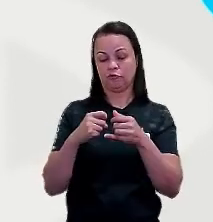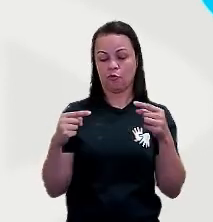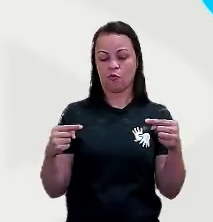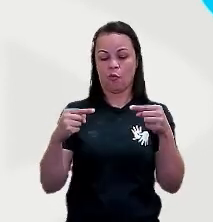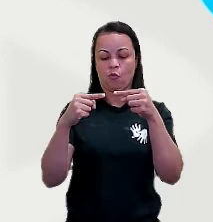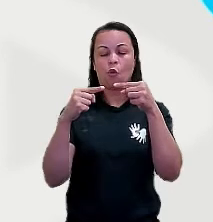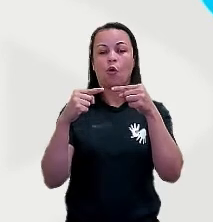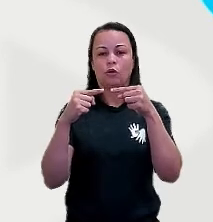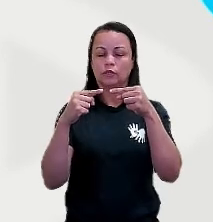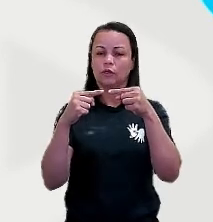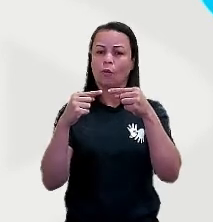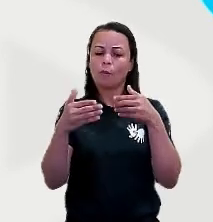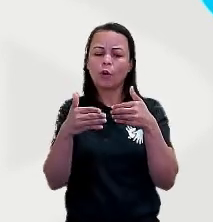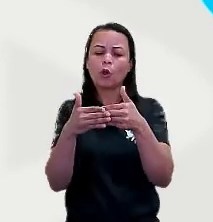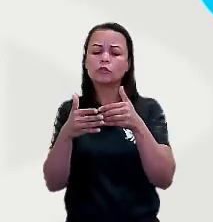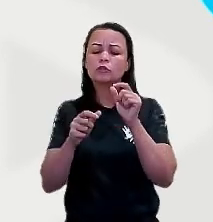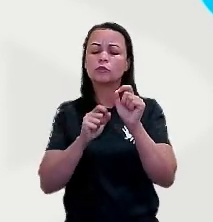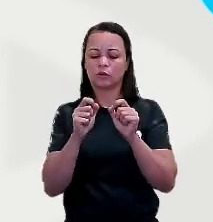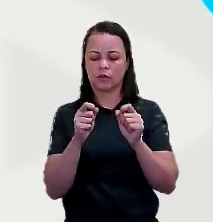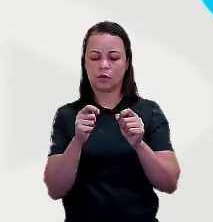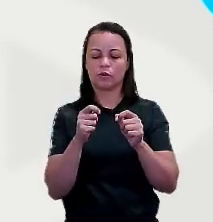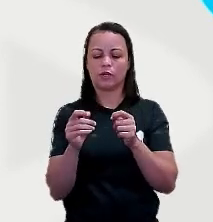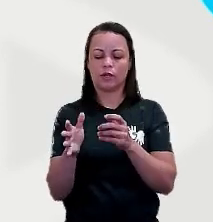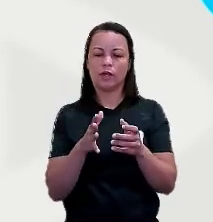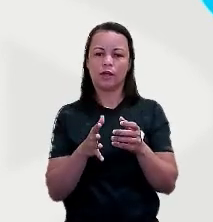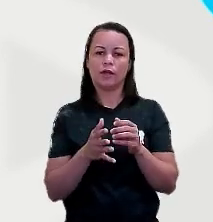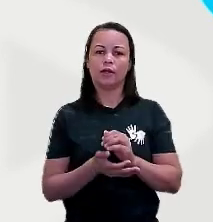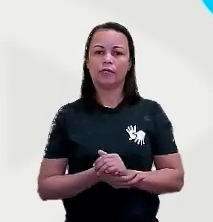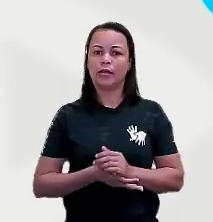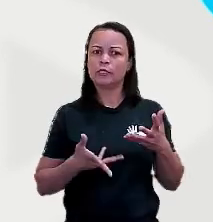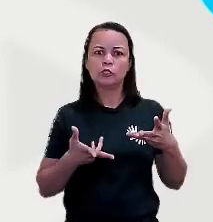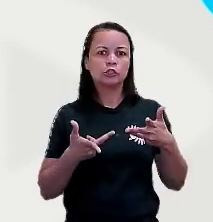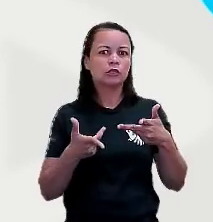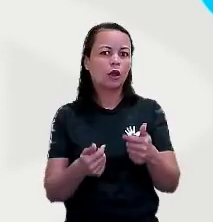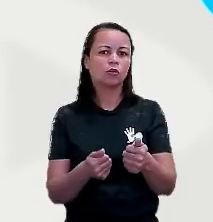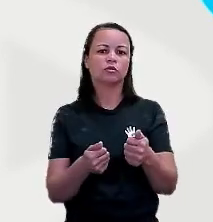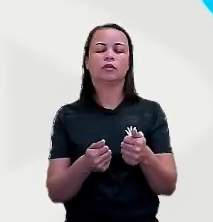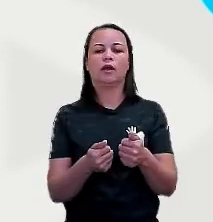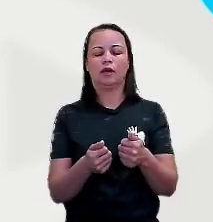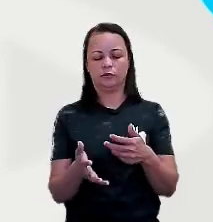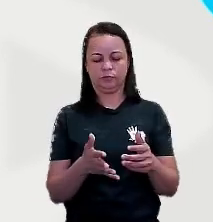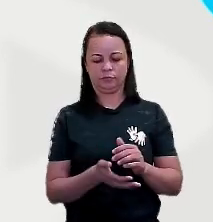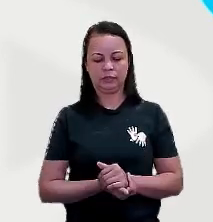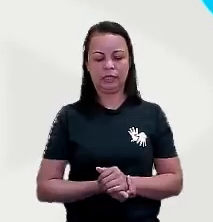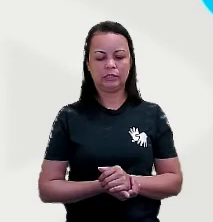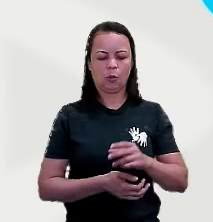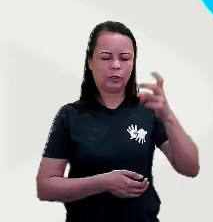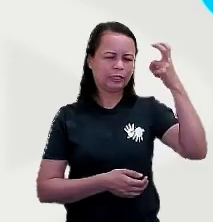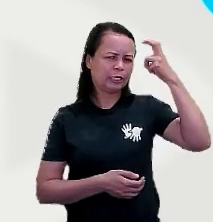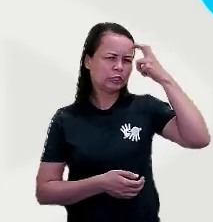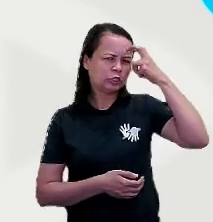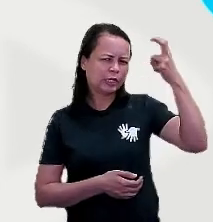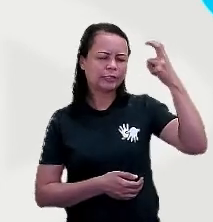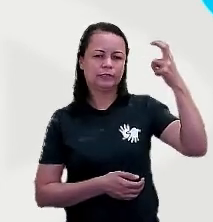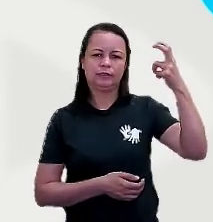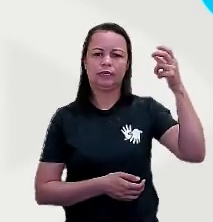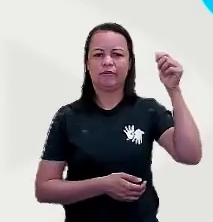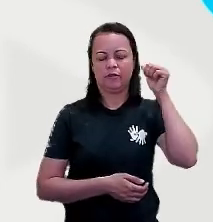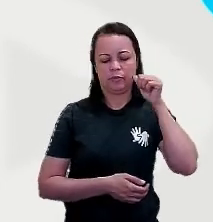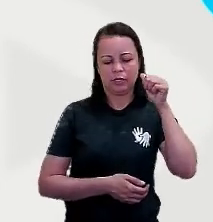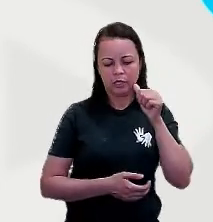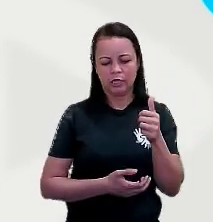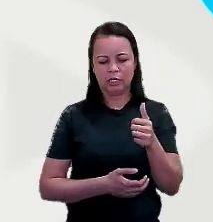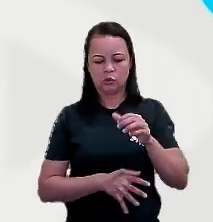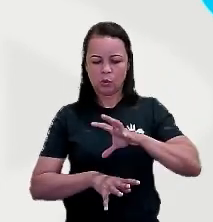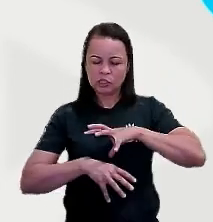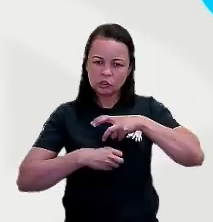ó, com o mais próximo. Então, inteligência é feminino, esforço masculino. Mas dedicação não é o mais